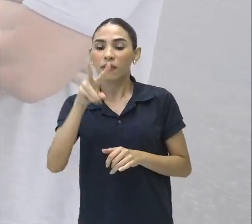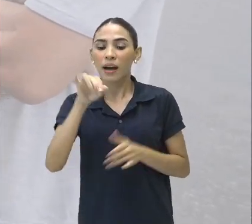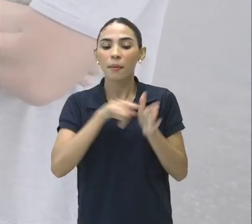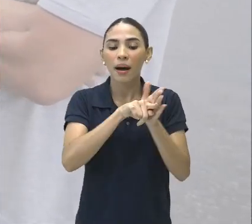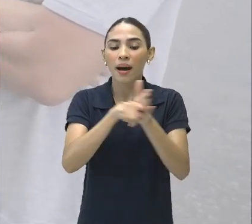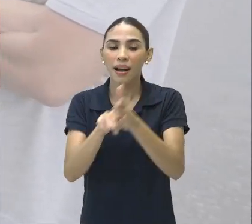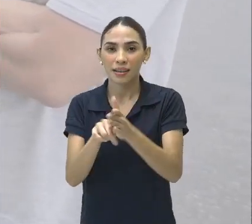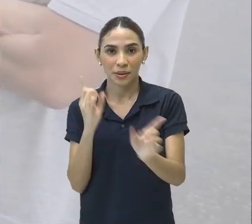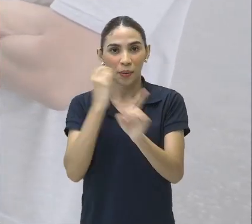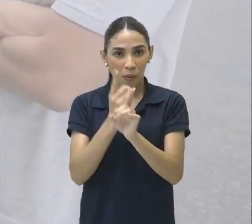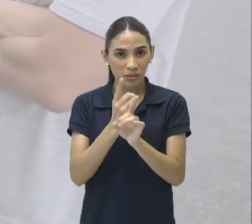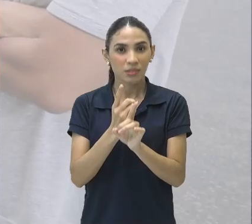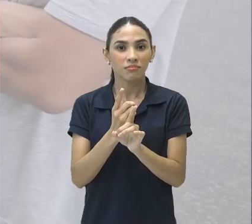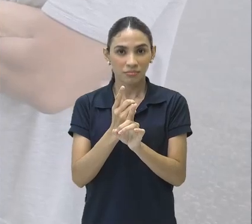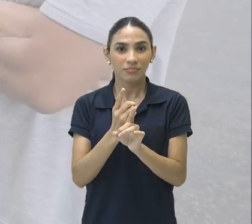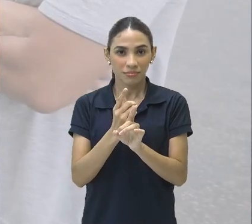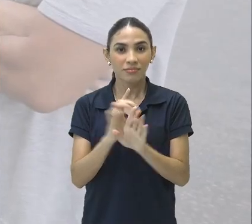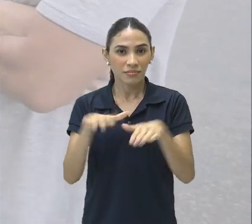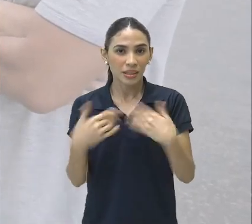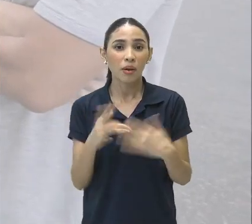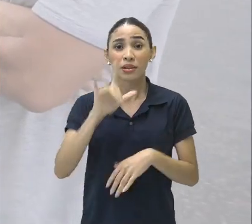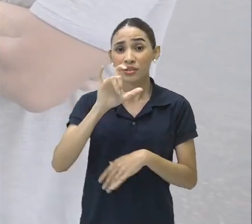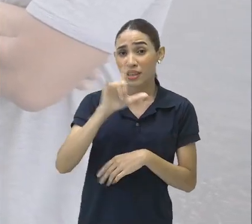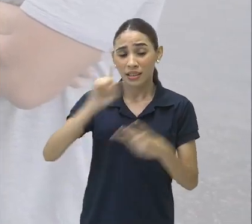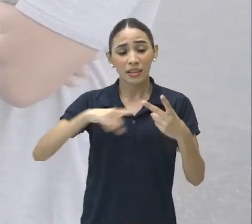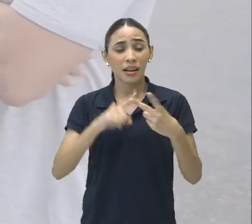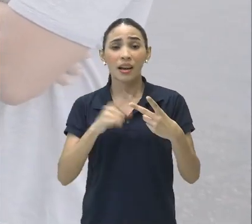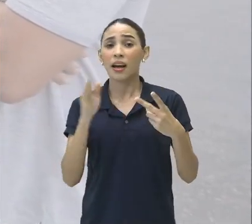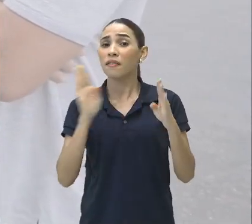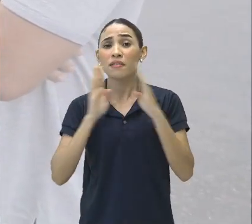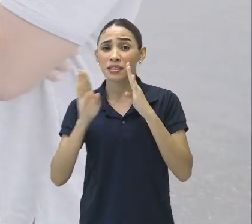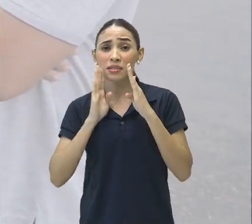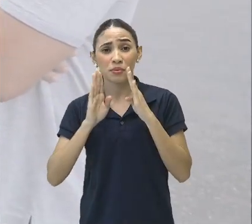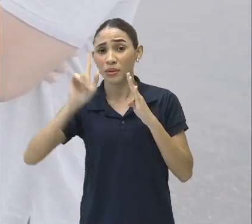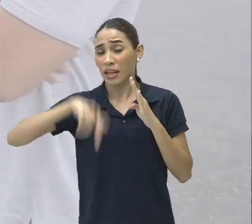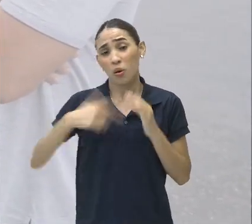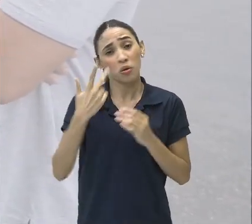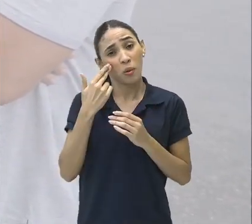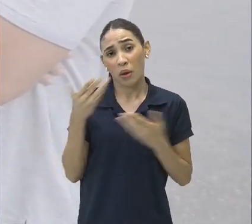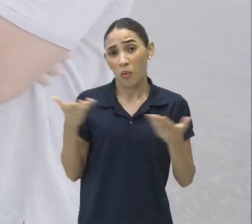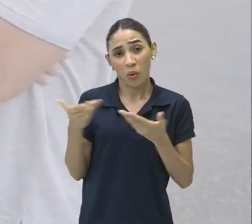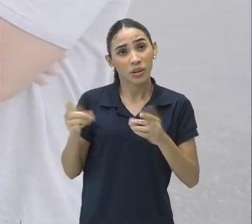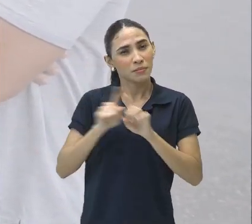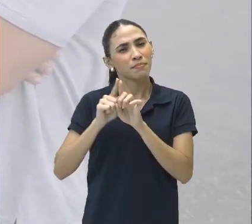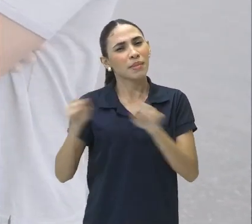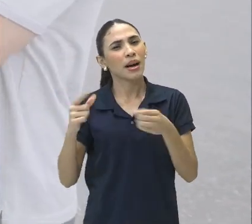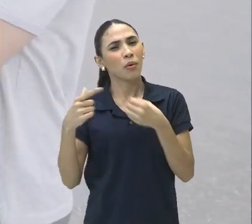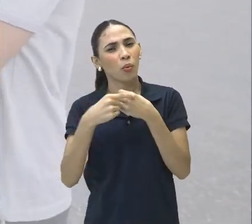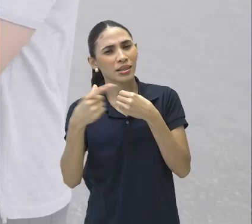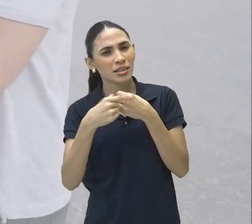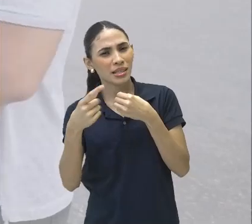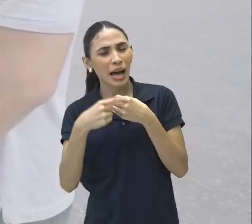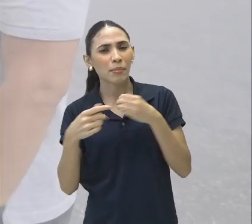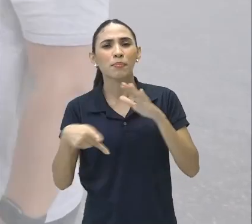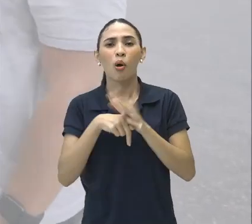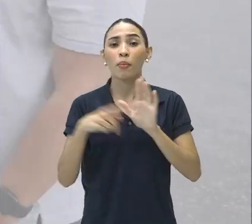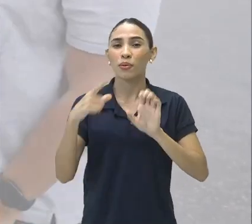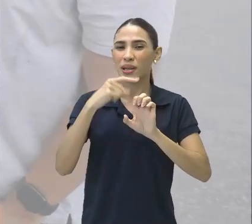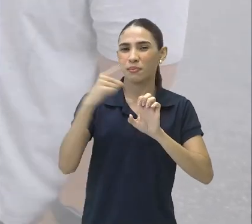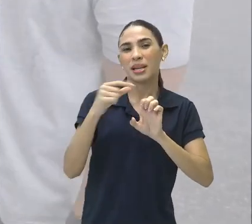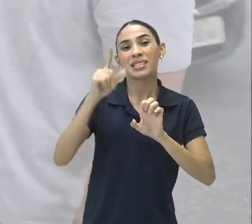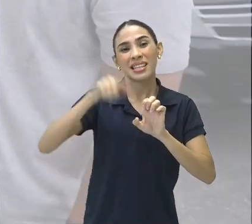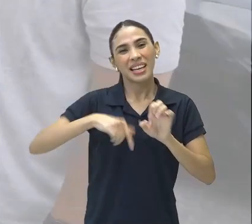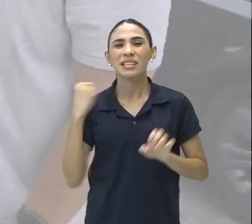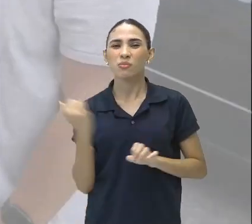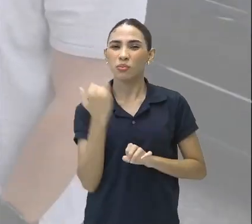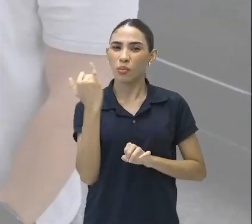te encontre. Então, Instagram, Facebook é o de praxe hoje em dia, mas o WhatsApp Business, que é algo muito importante da gente